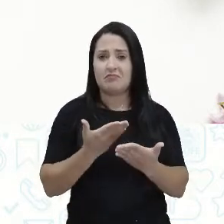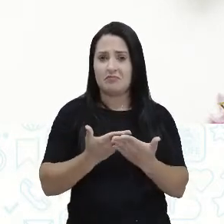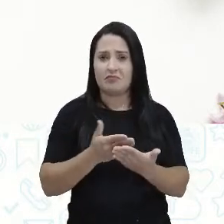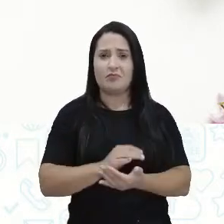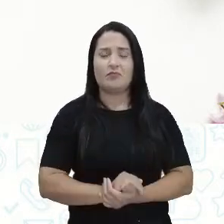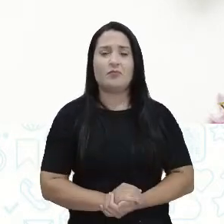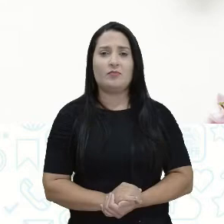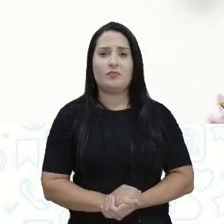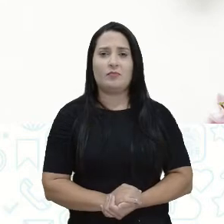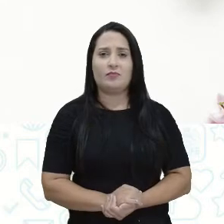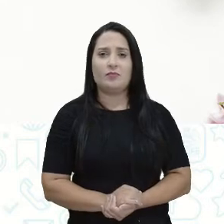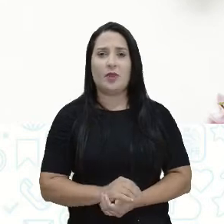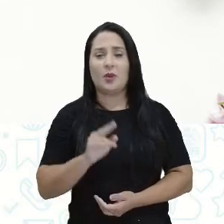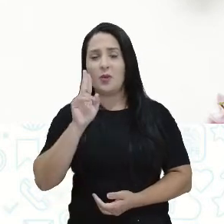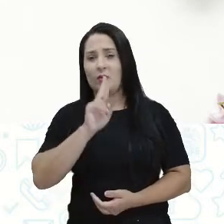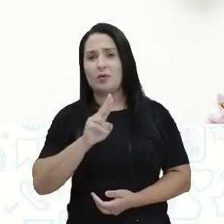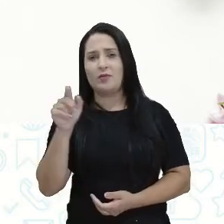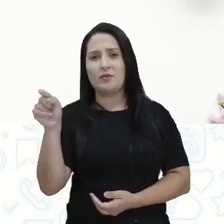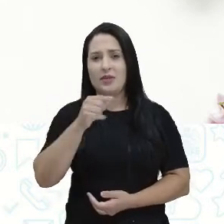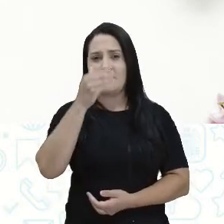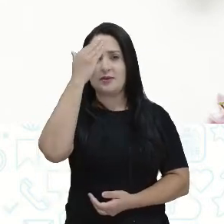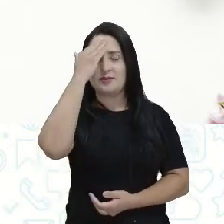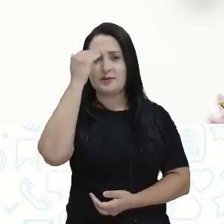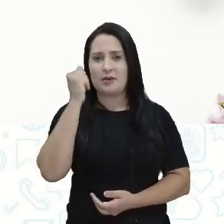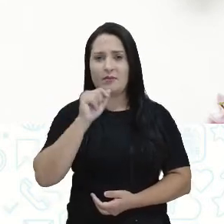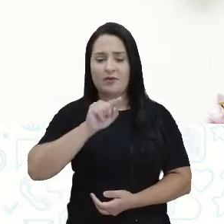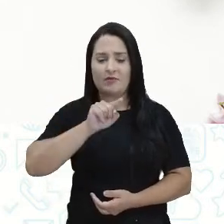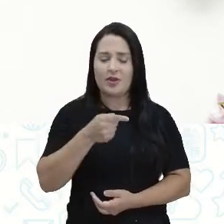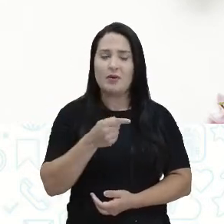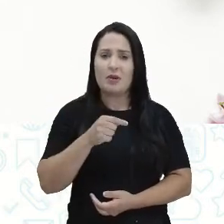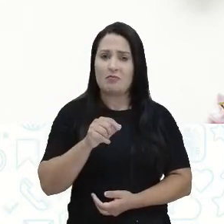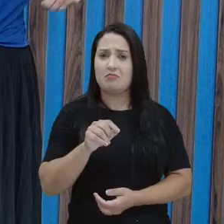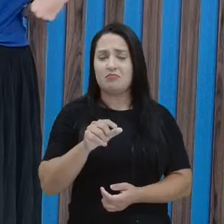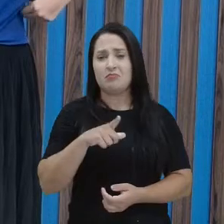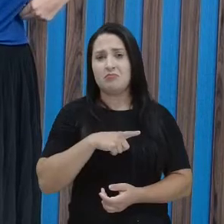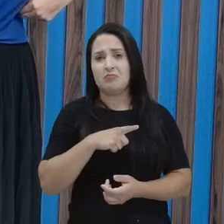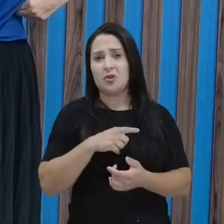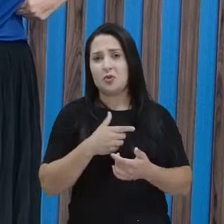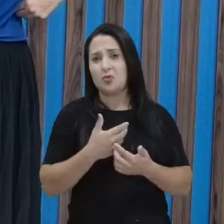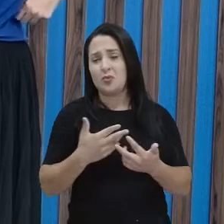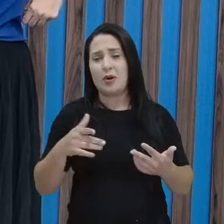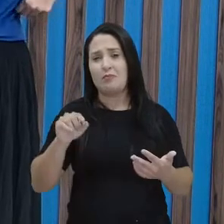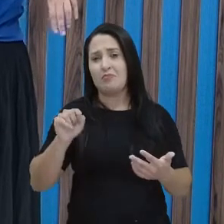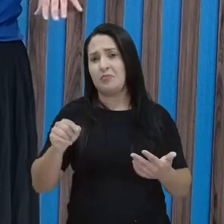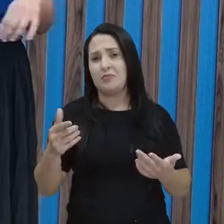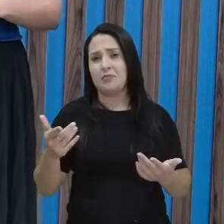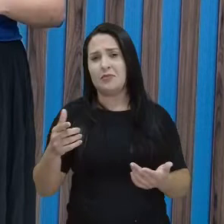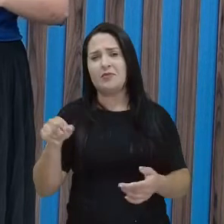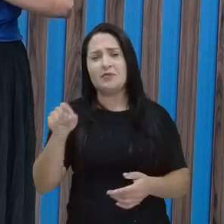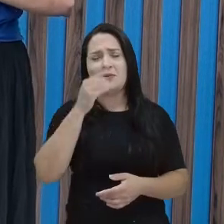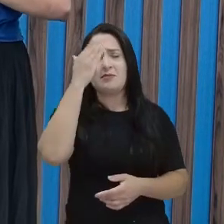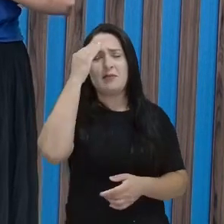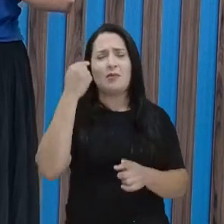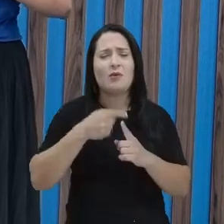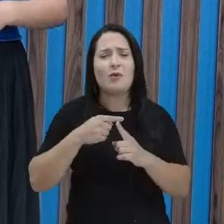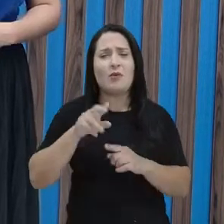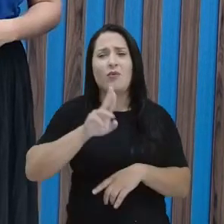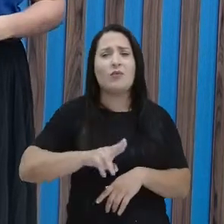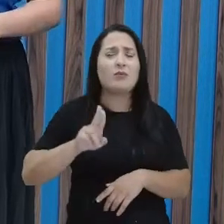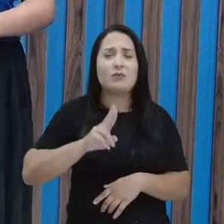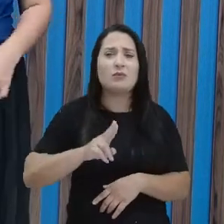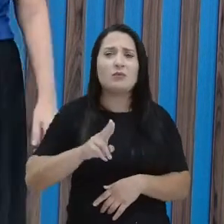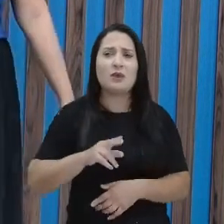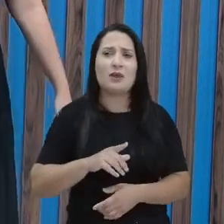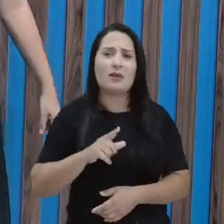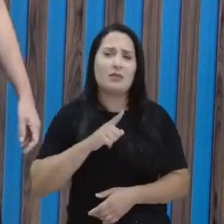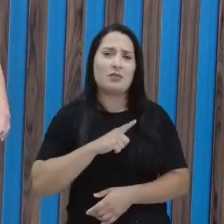né? Vocês sabem que a vírgula é um sinal de pontuação. Mas vocês sabem para que a gente usa a vírgula? Porque a gente tem, acho que tem